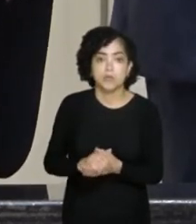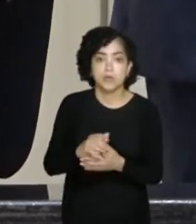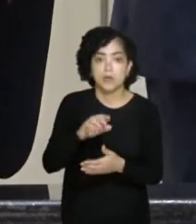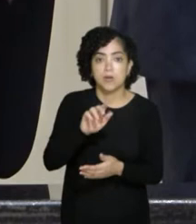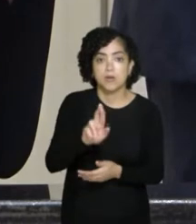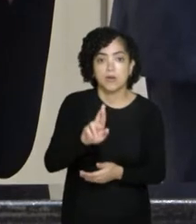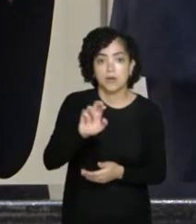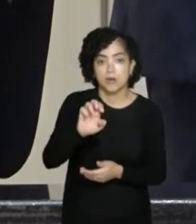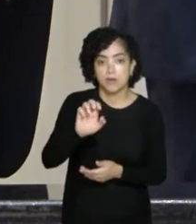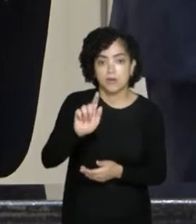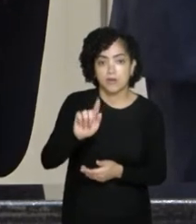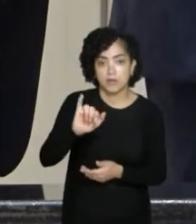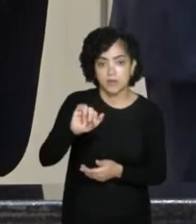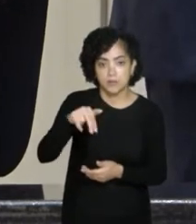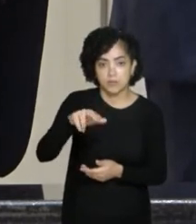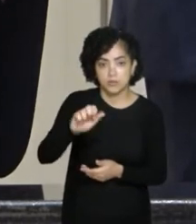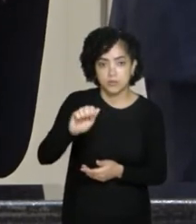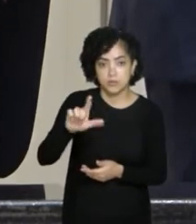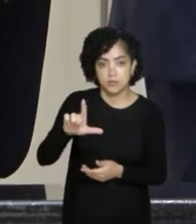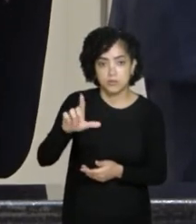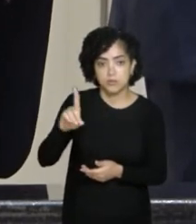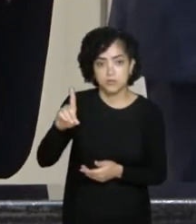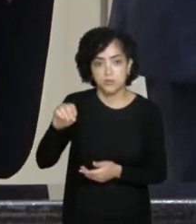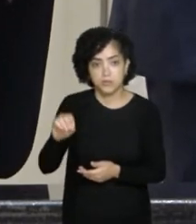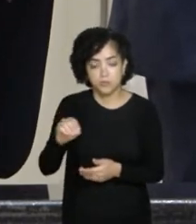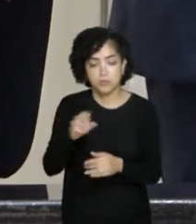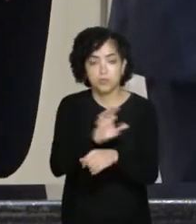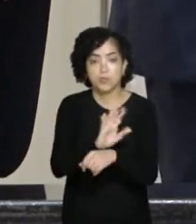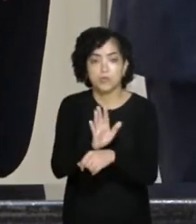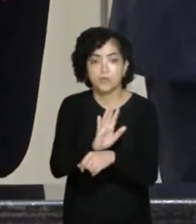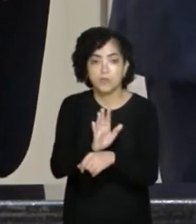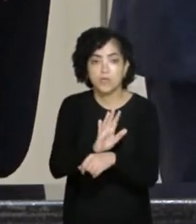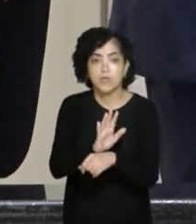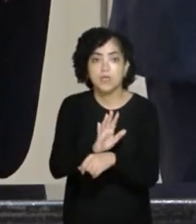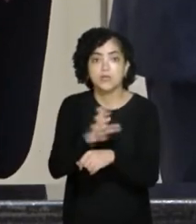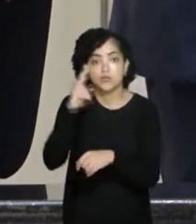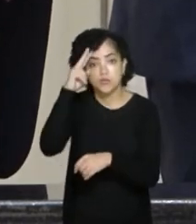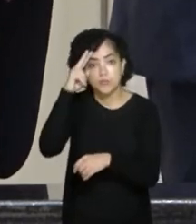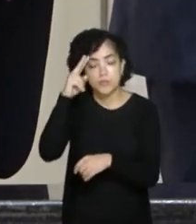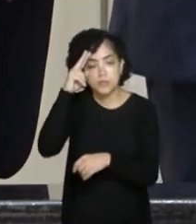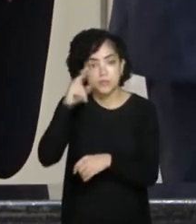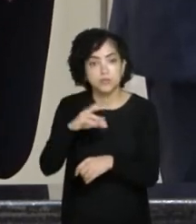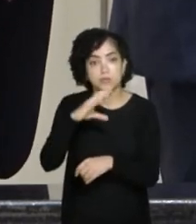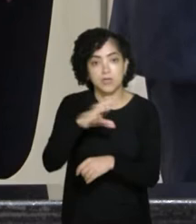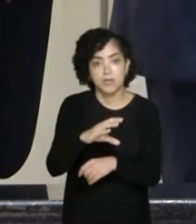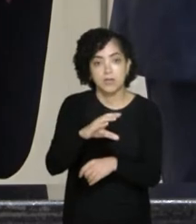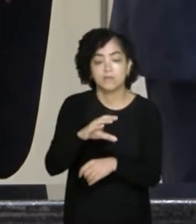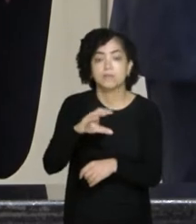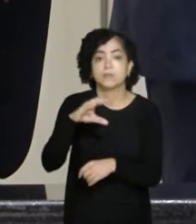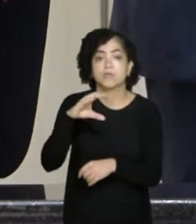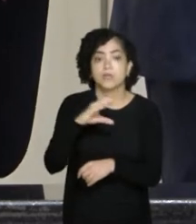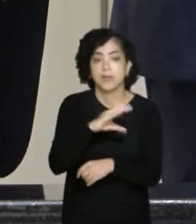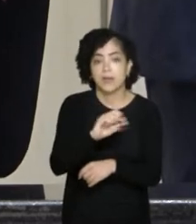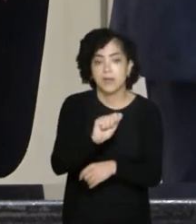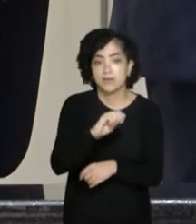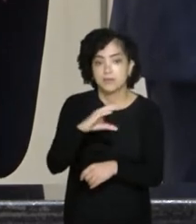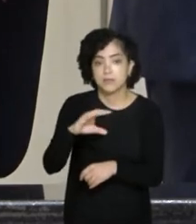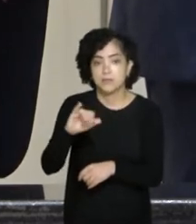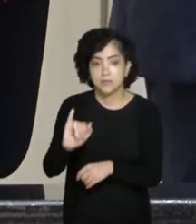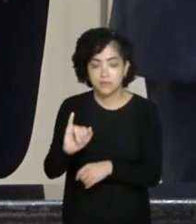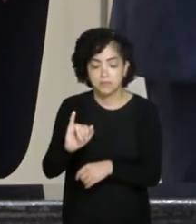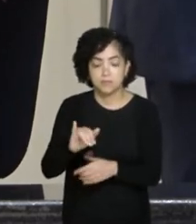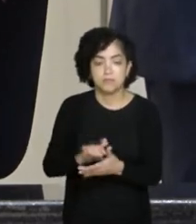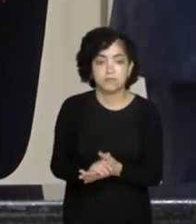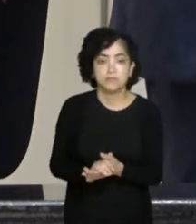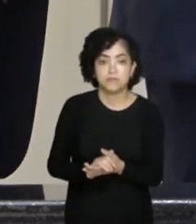da Silva, e a apresentação do vídeo sobre a história da ACI, produzido pela equipe de